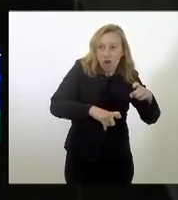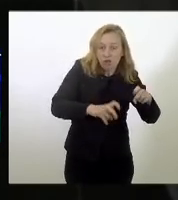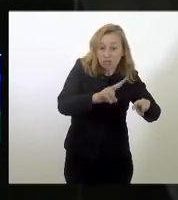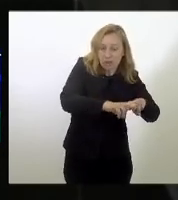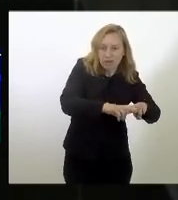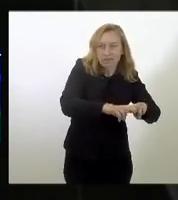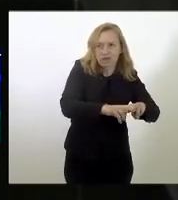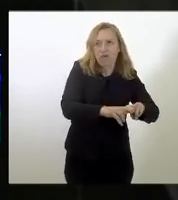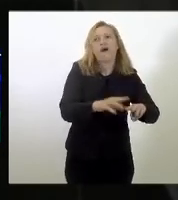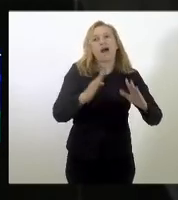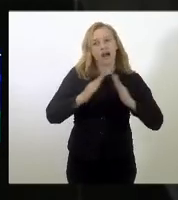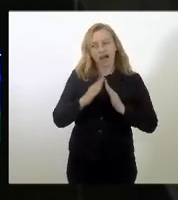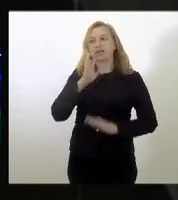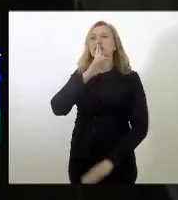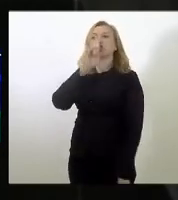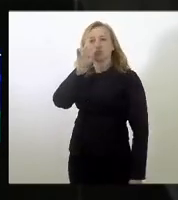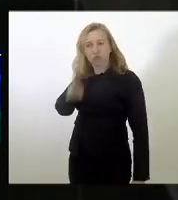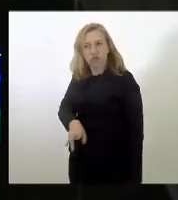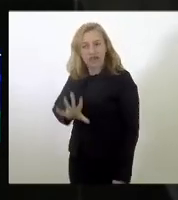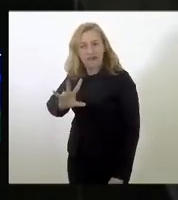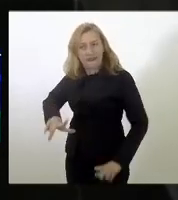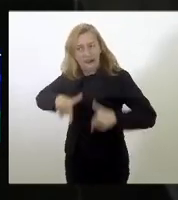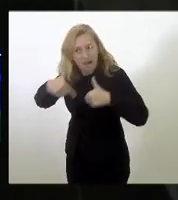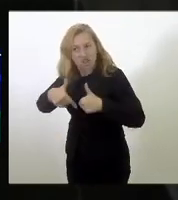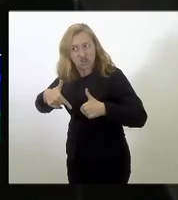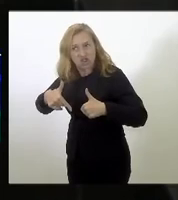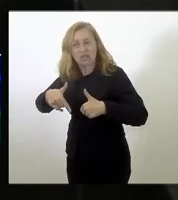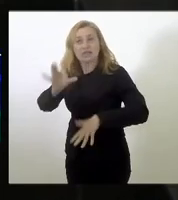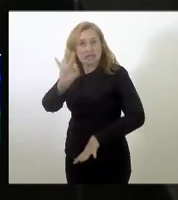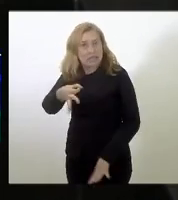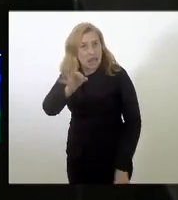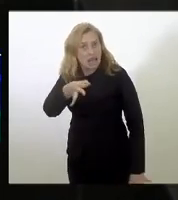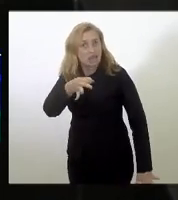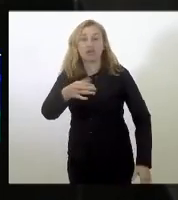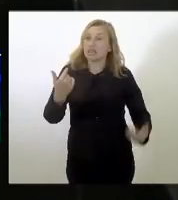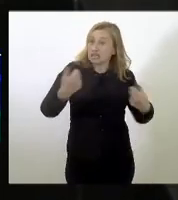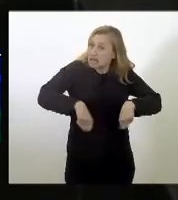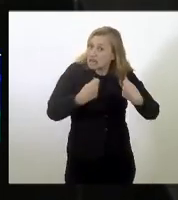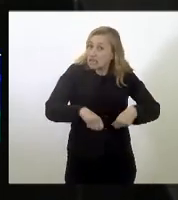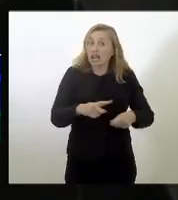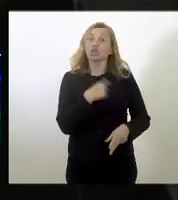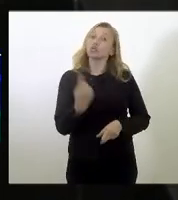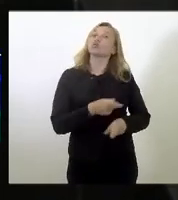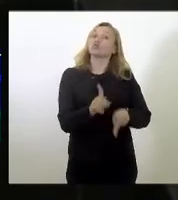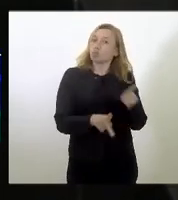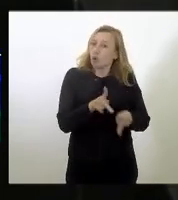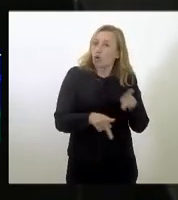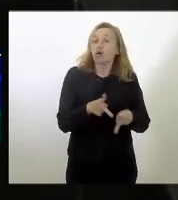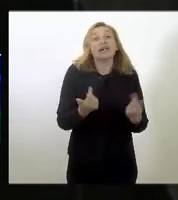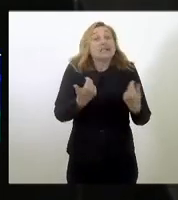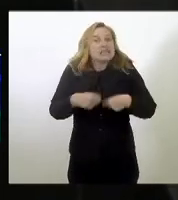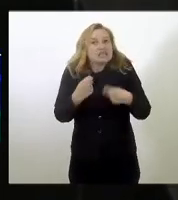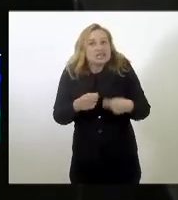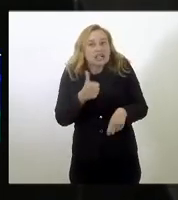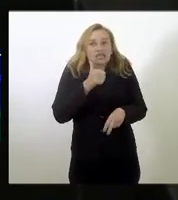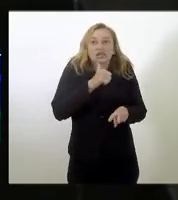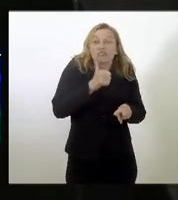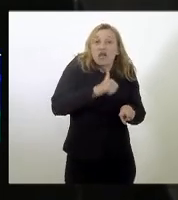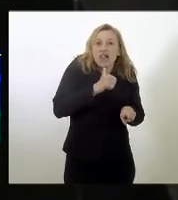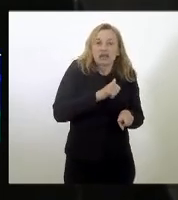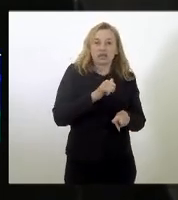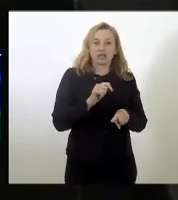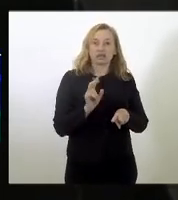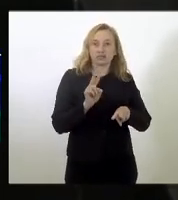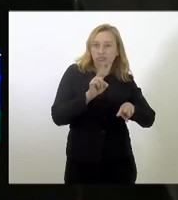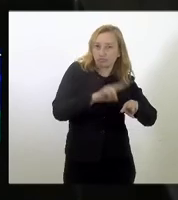resposta ativa à altura da necessidade da nossa população, da necessidade das nossas